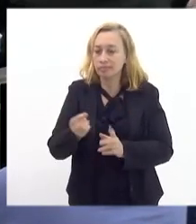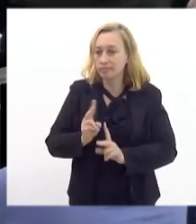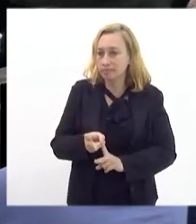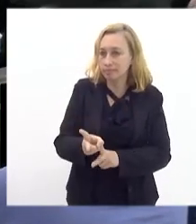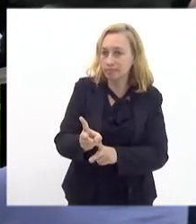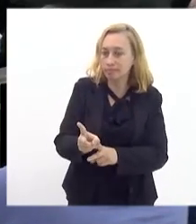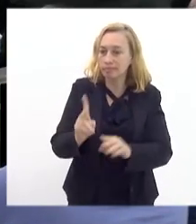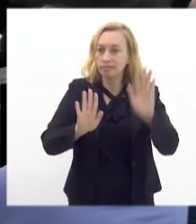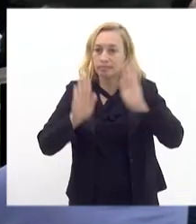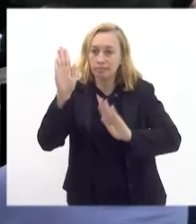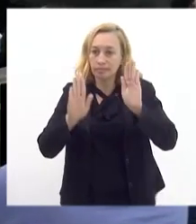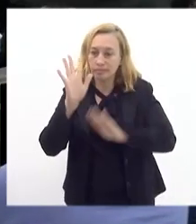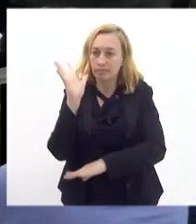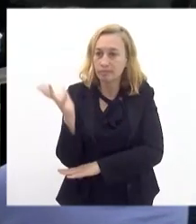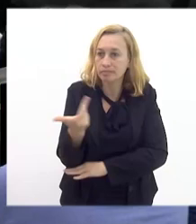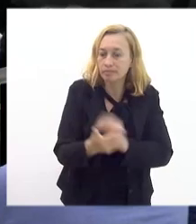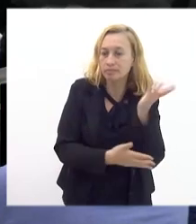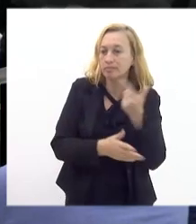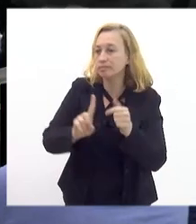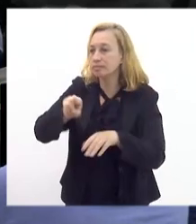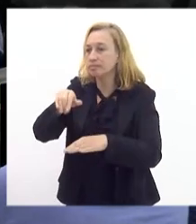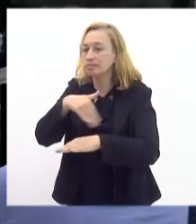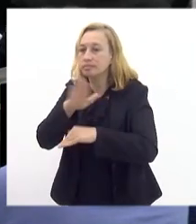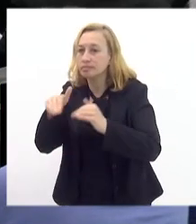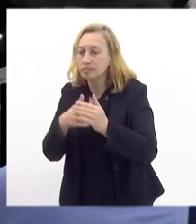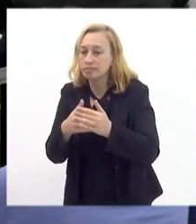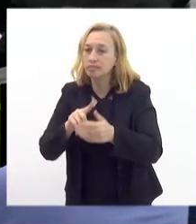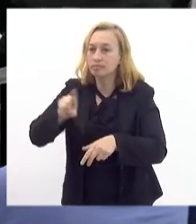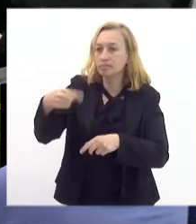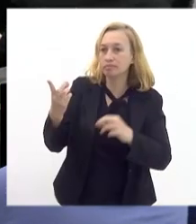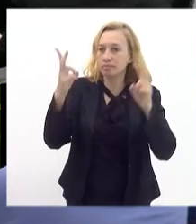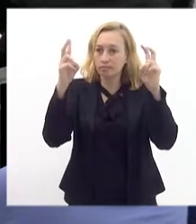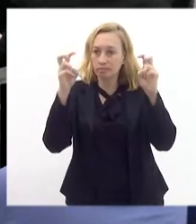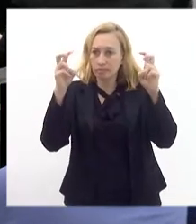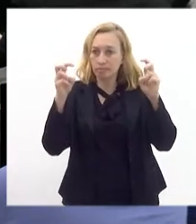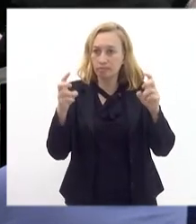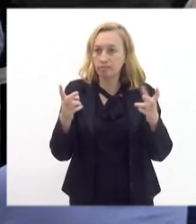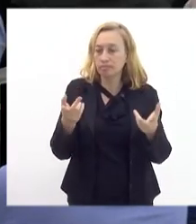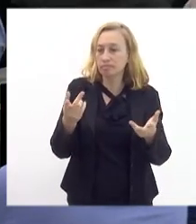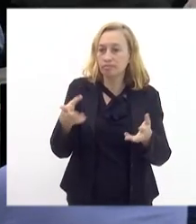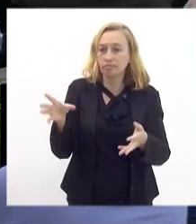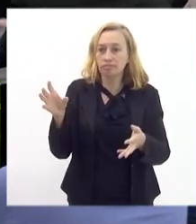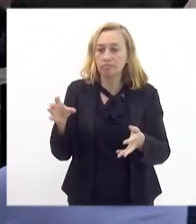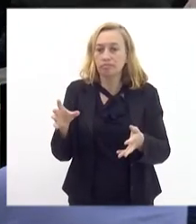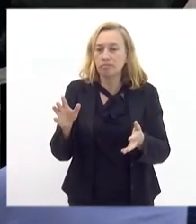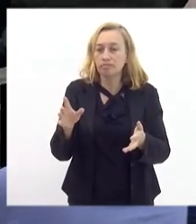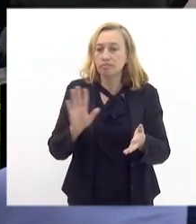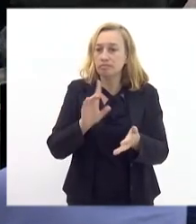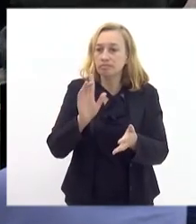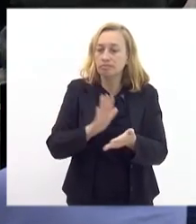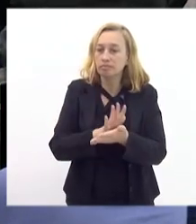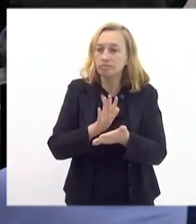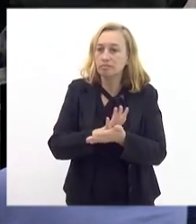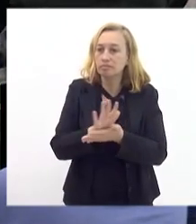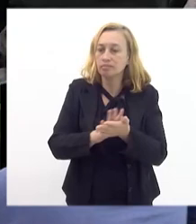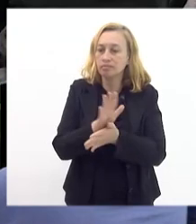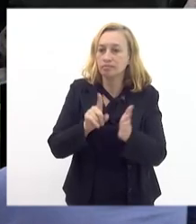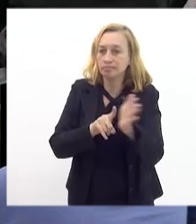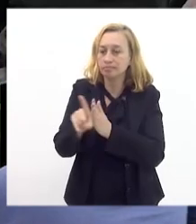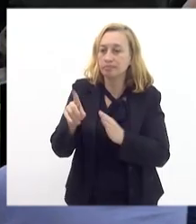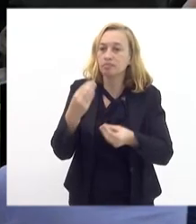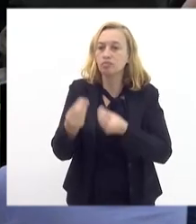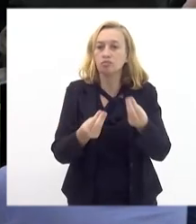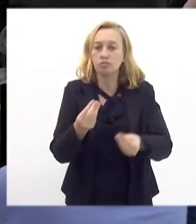a licença ambiental e todas as as outras questionamento sem ouvir a sociedade então como é que vocês vão dar uma